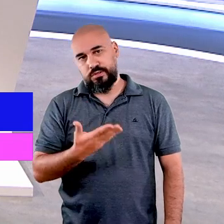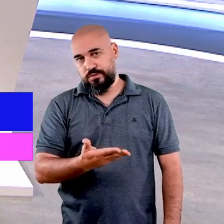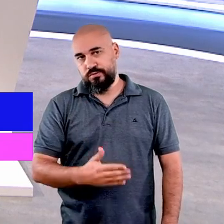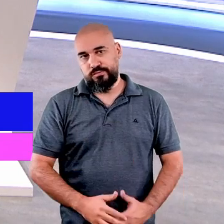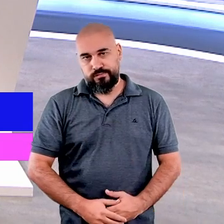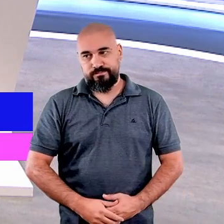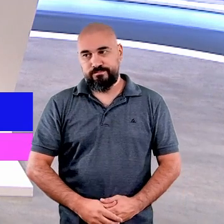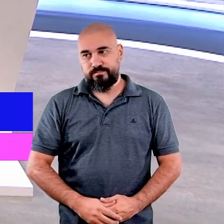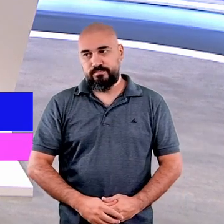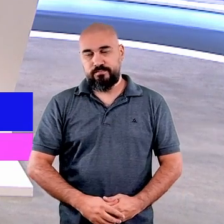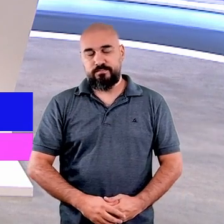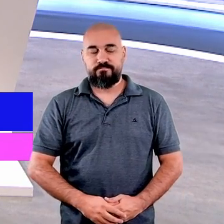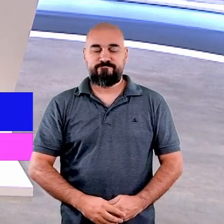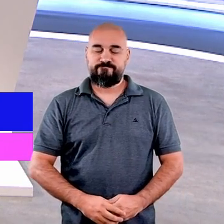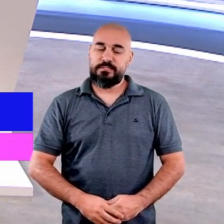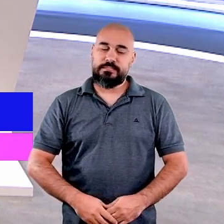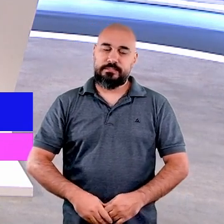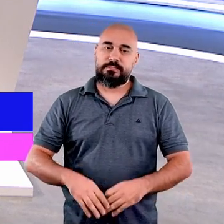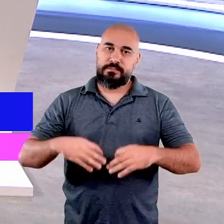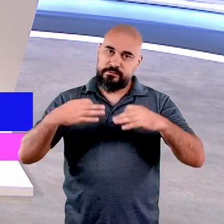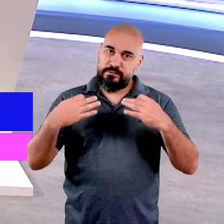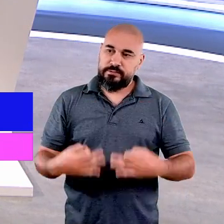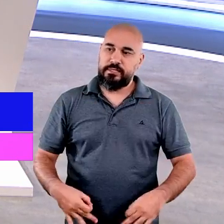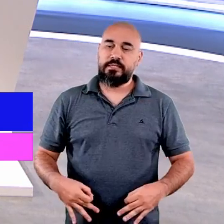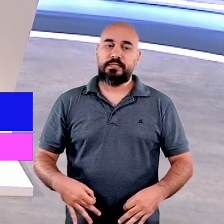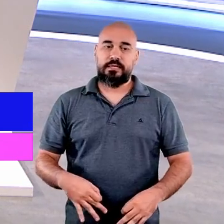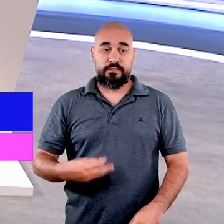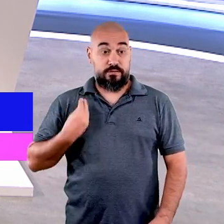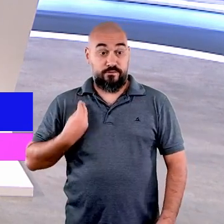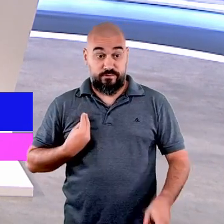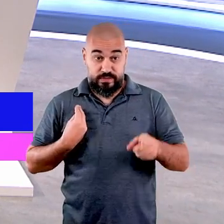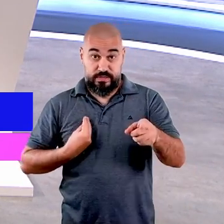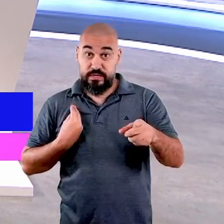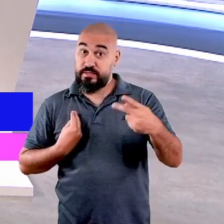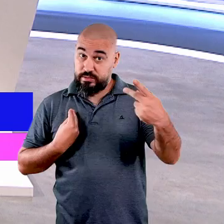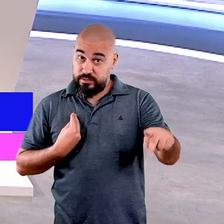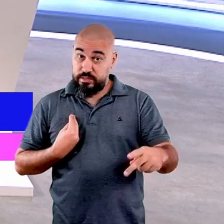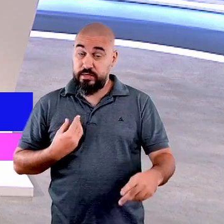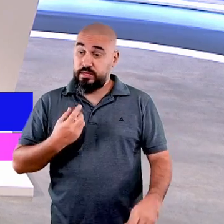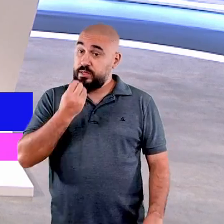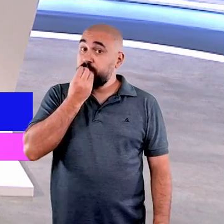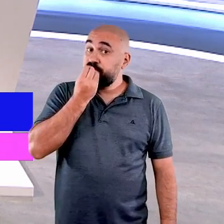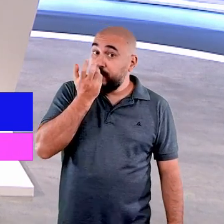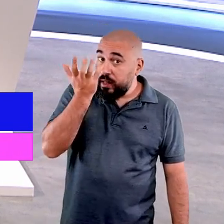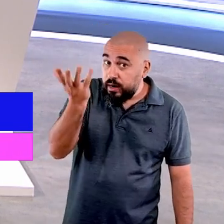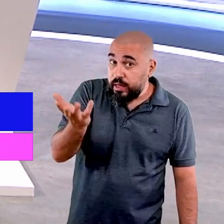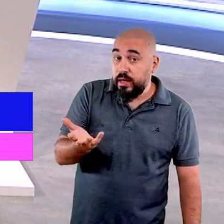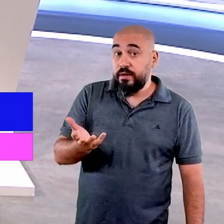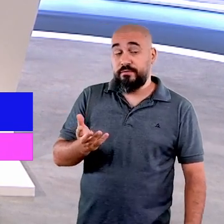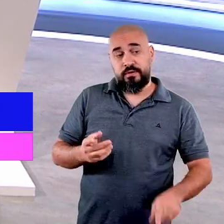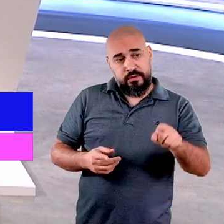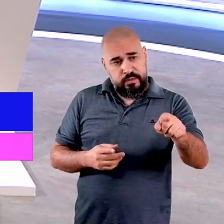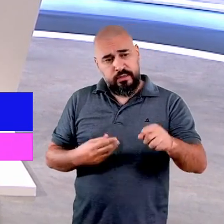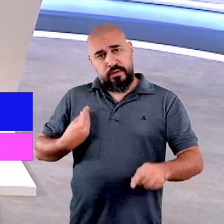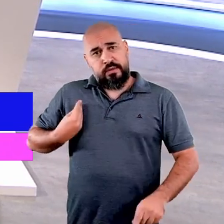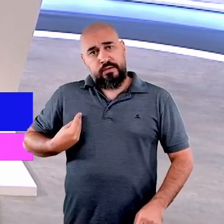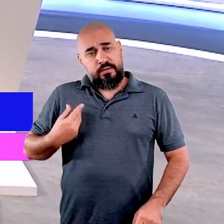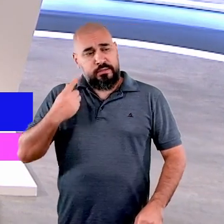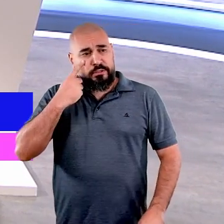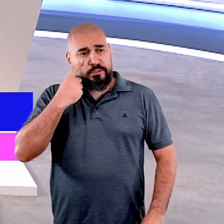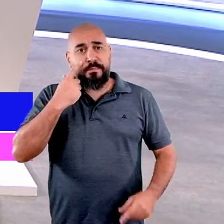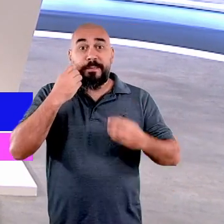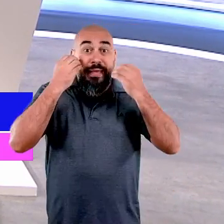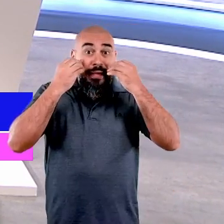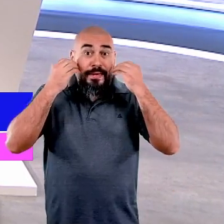voltou. Eu tenho certeza, pela vida que viveu, pelas palavras que proferiu, que nós vamos nos